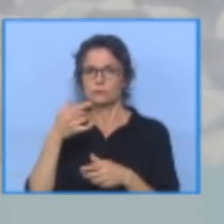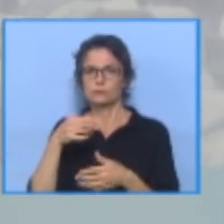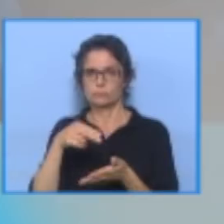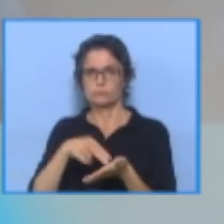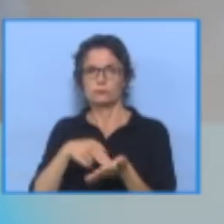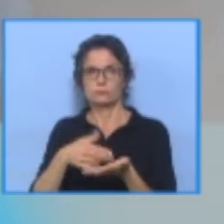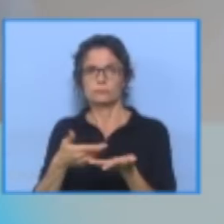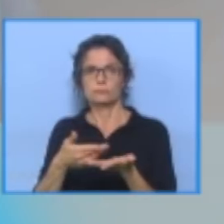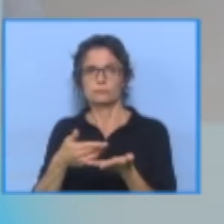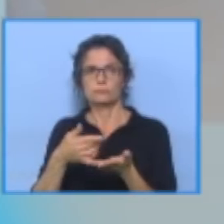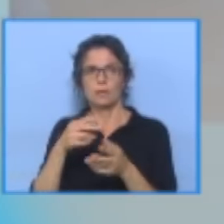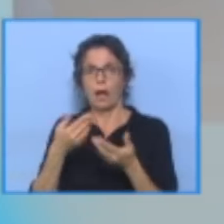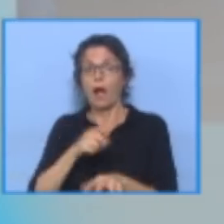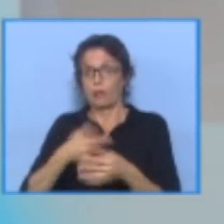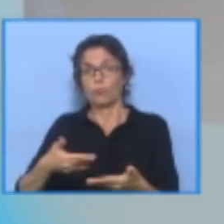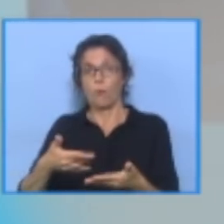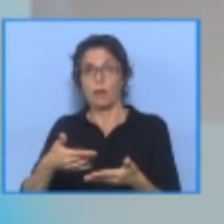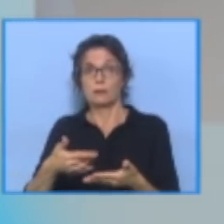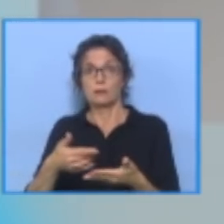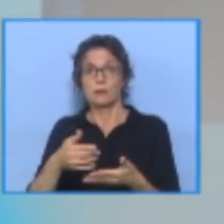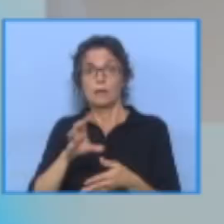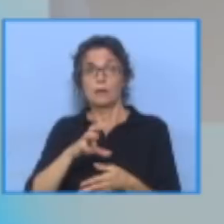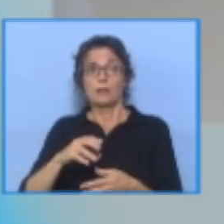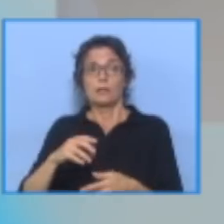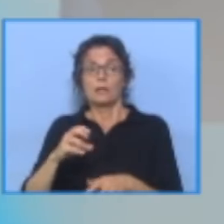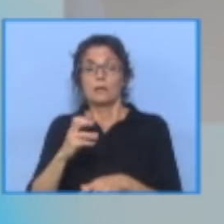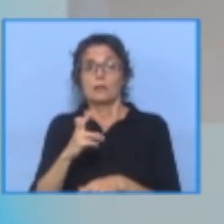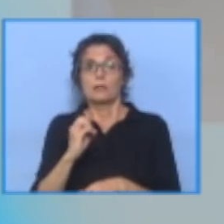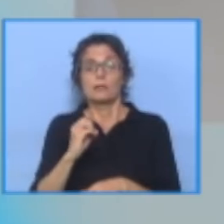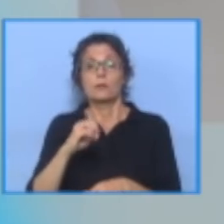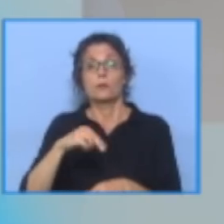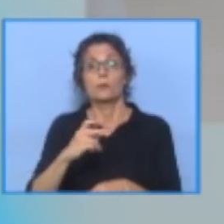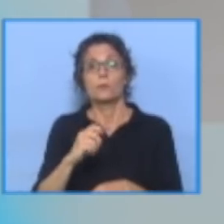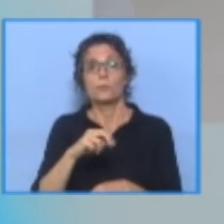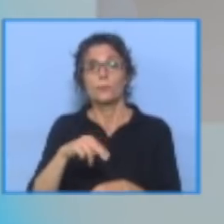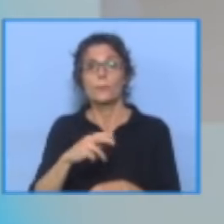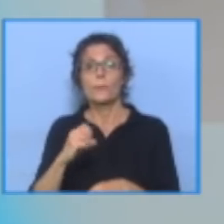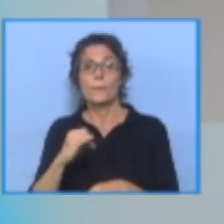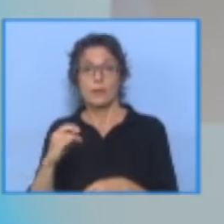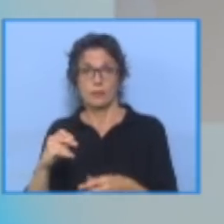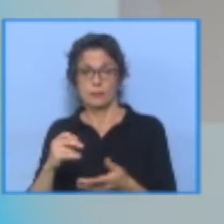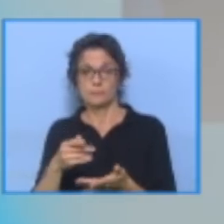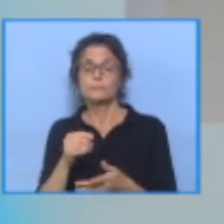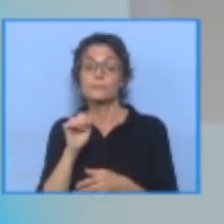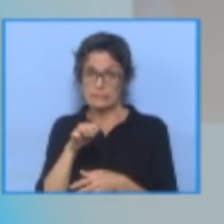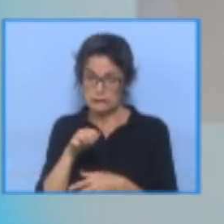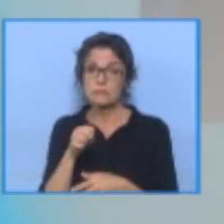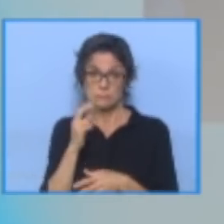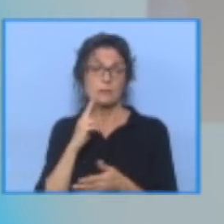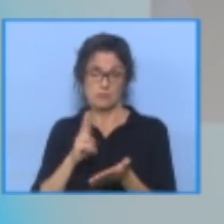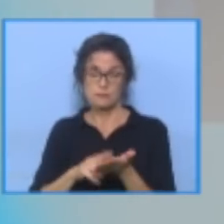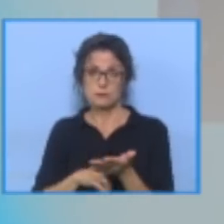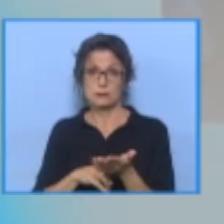verdade. Eu considero que é, de alguma maneira, providencial, não é? Sim. Um rapaz da Roménia, que vivi